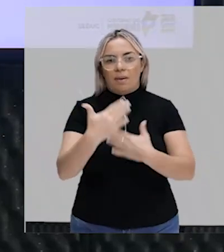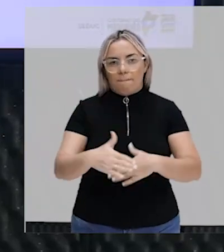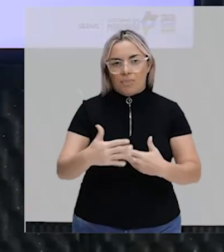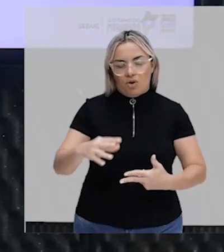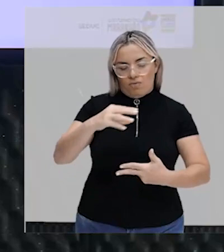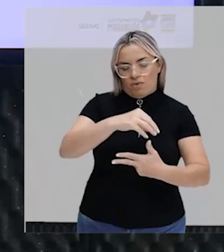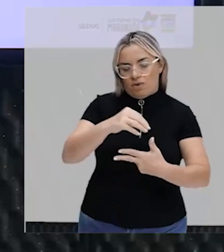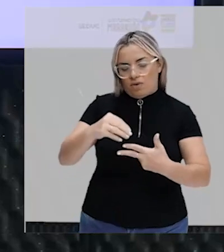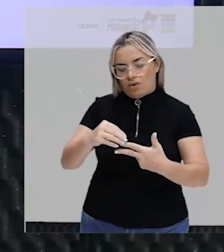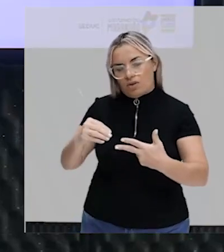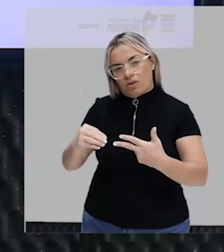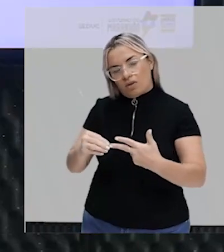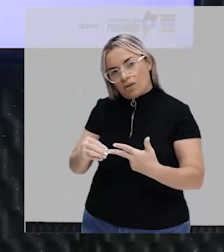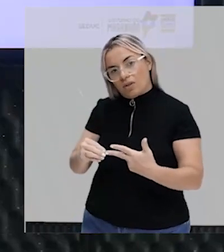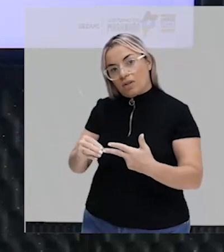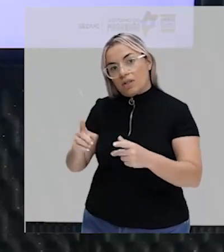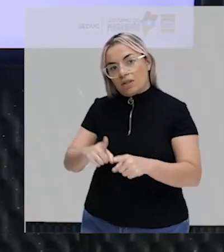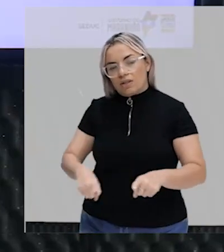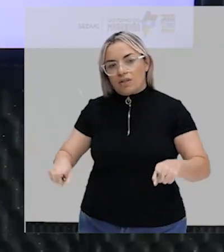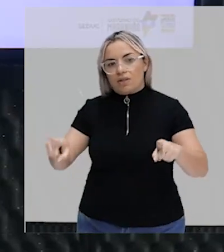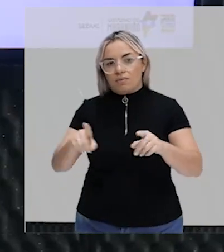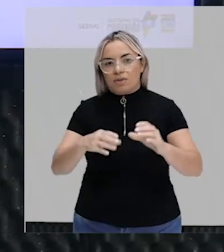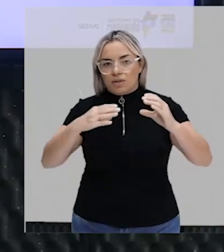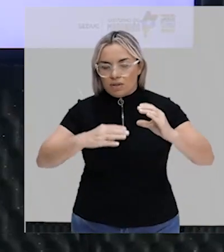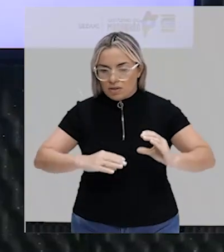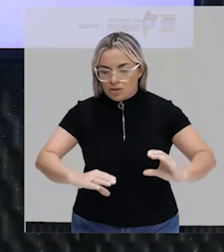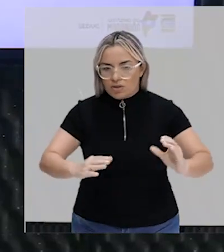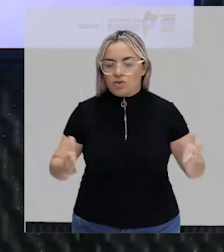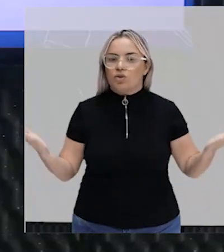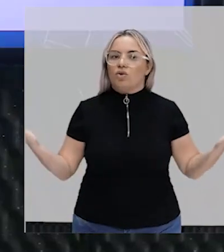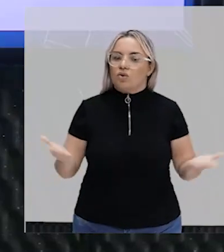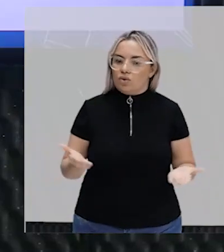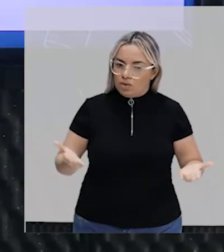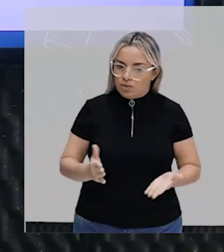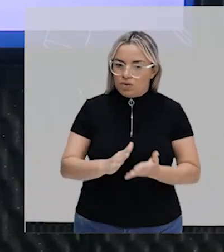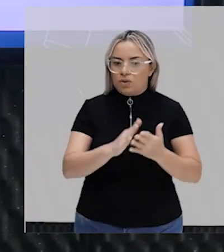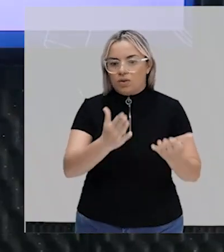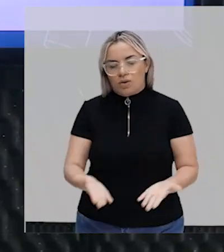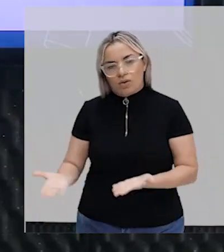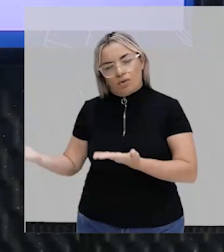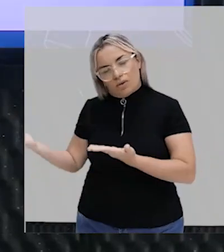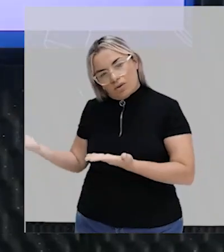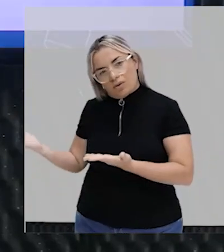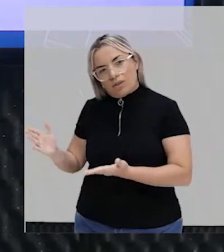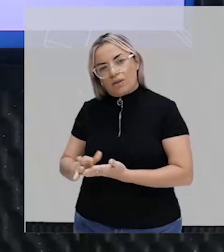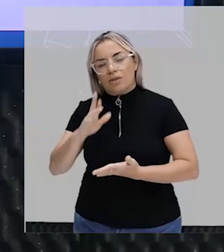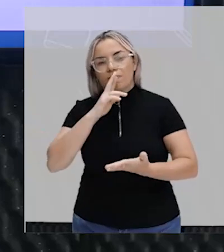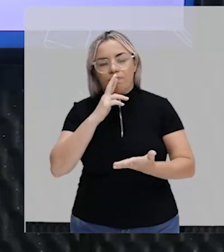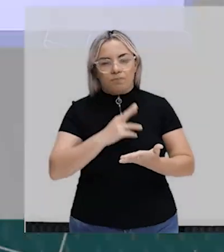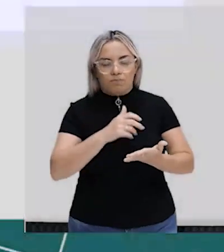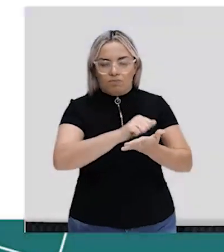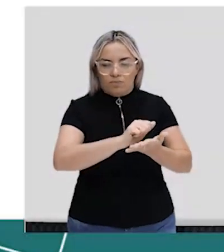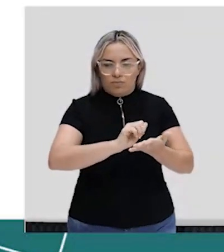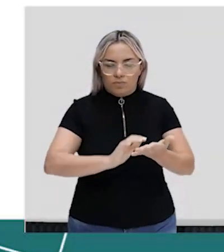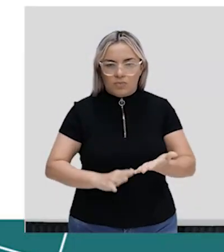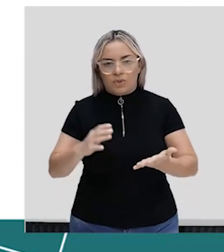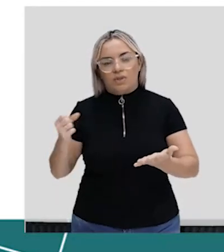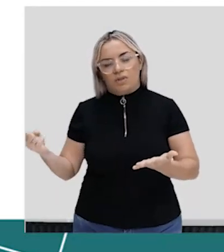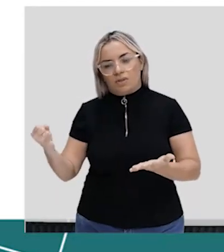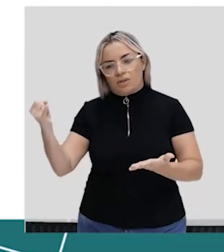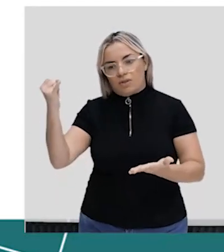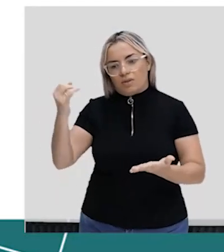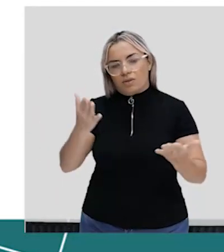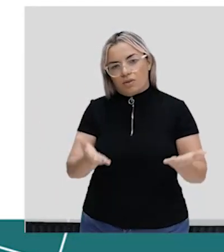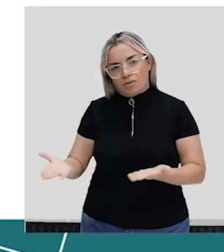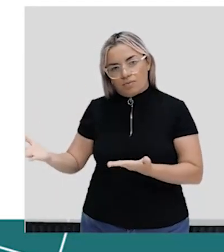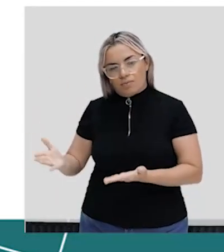não apenas, para a tua prova de concurso aí, atualidades, galera, tá certo? Nós vamos falar hoje, vamos responder algumas questões muito importantes